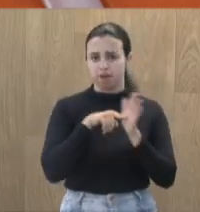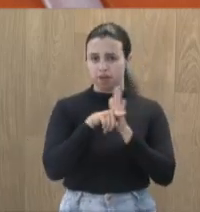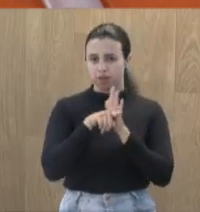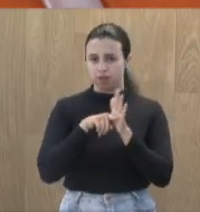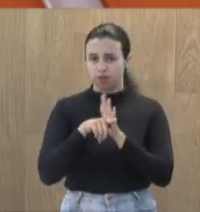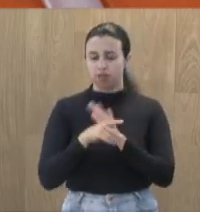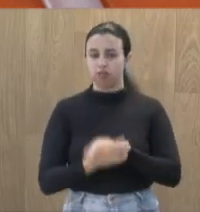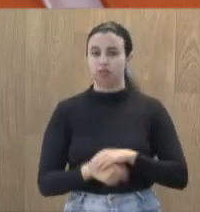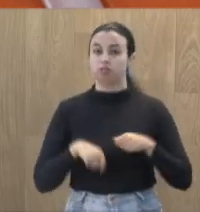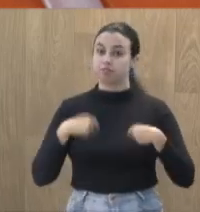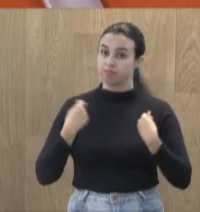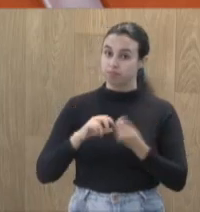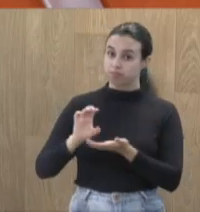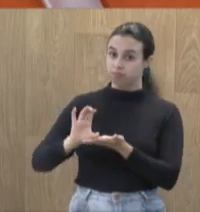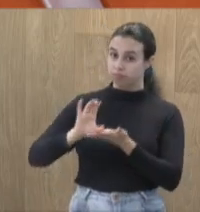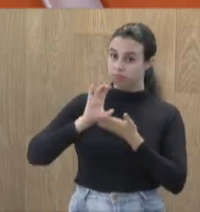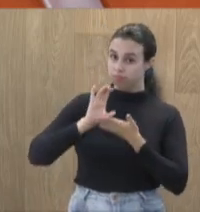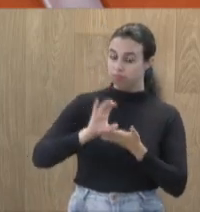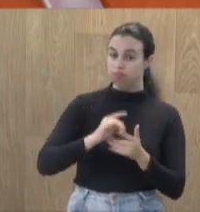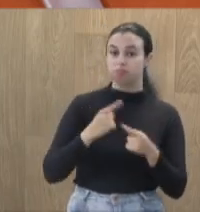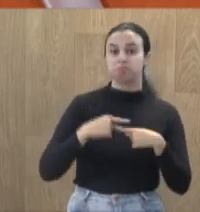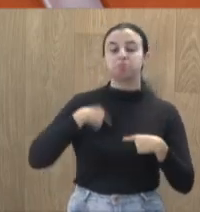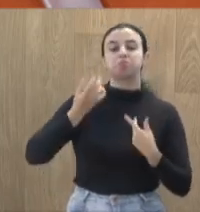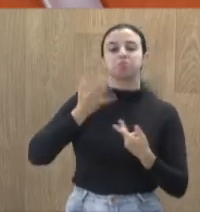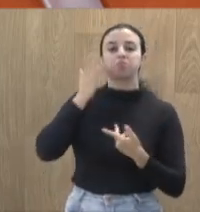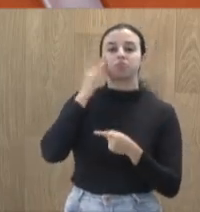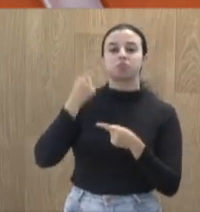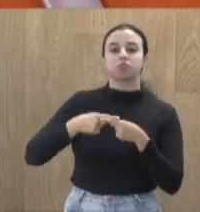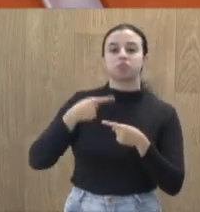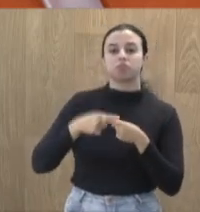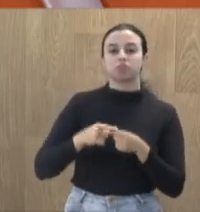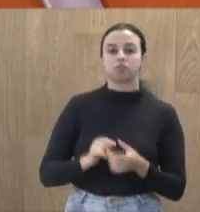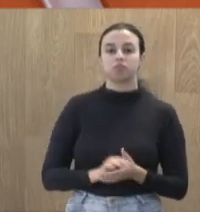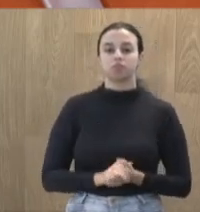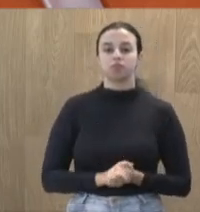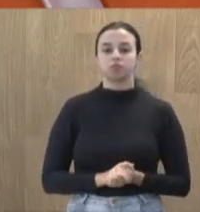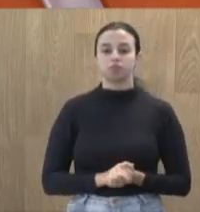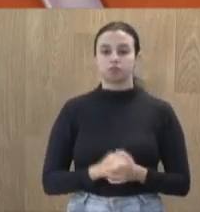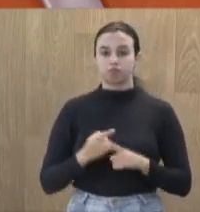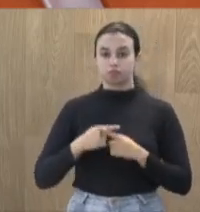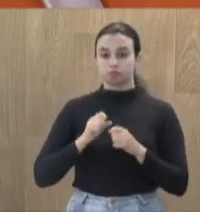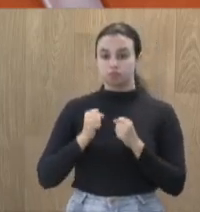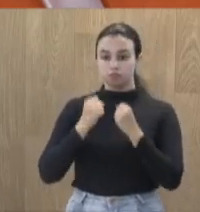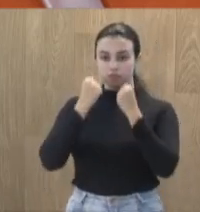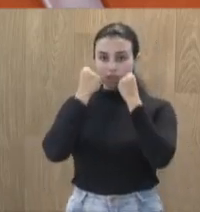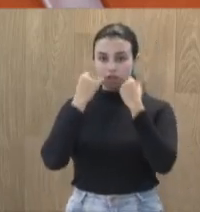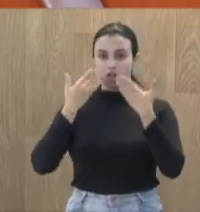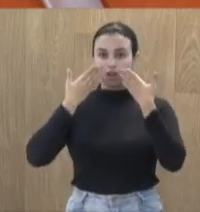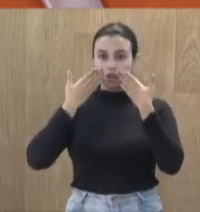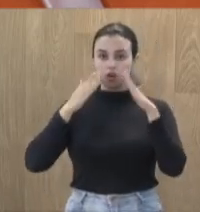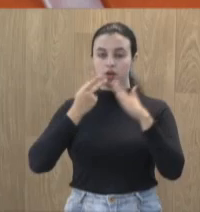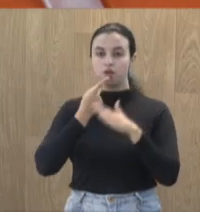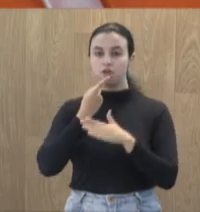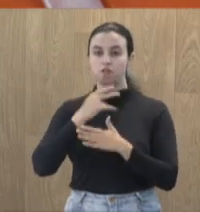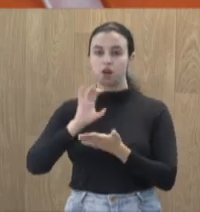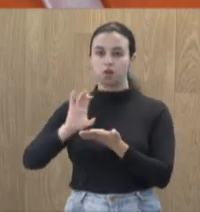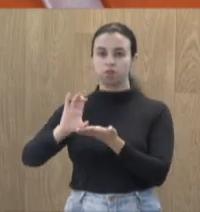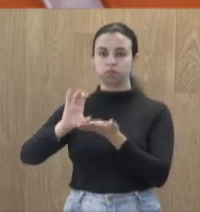Então investiguem. Porque eu também quero saber. Porque na audiência pública foi falado do dinheiro que está indo para o Hospital Senhor de